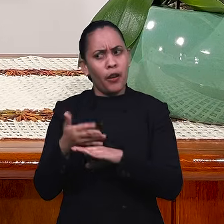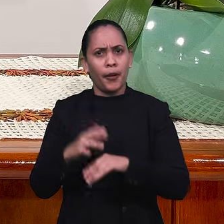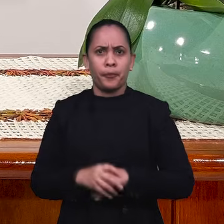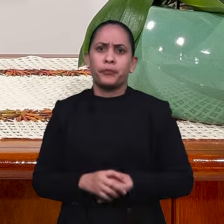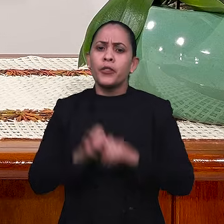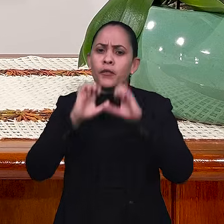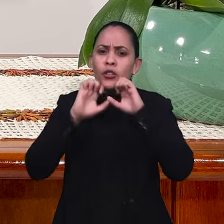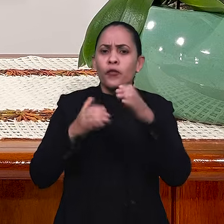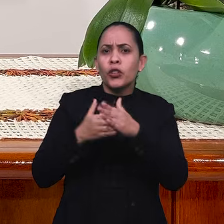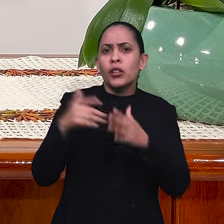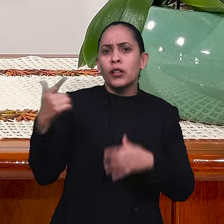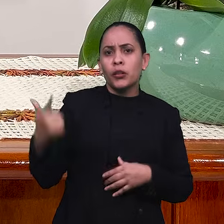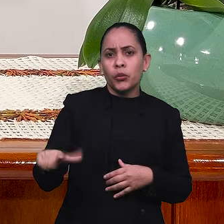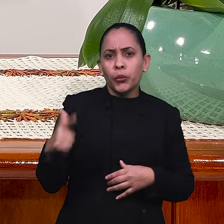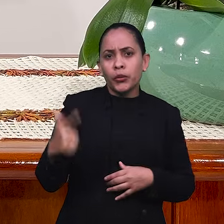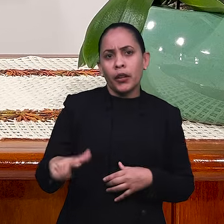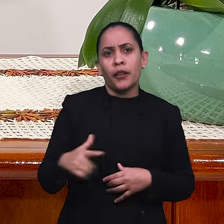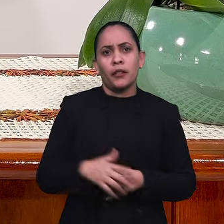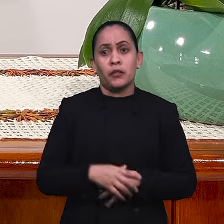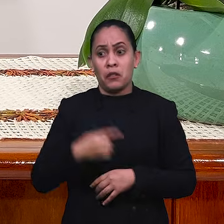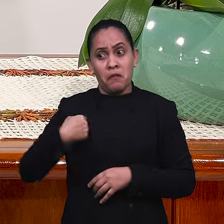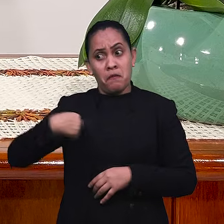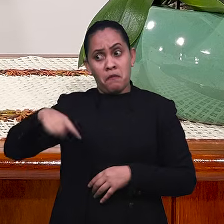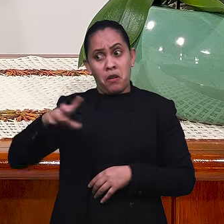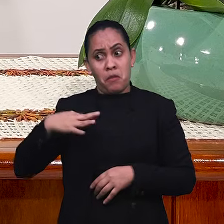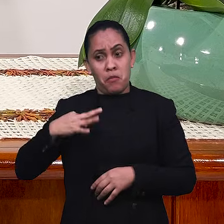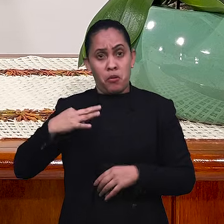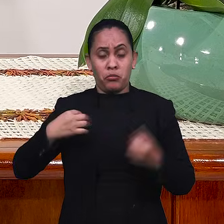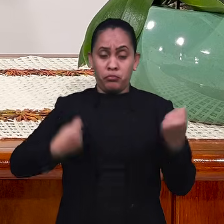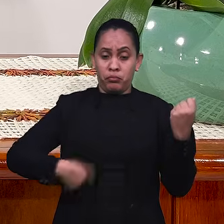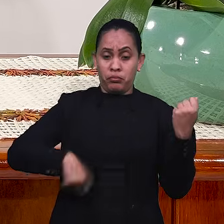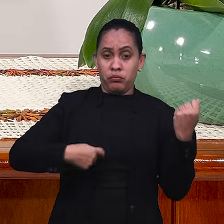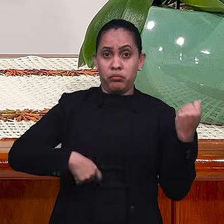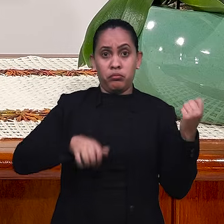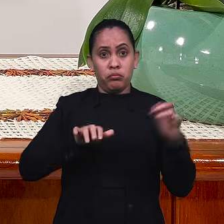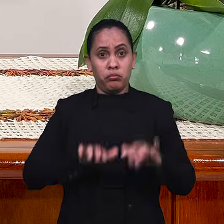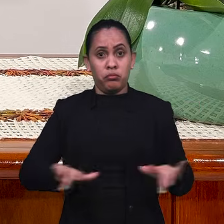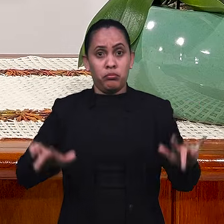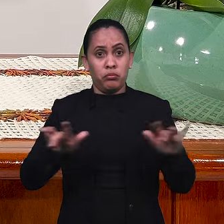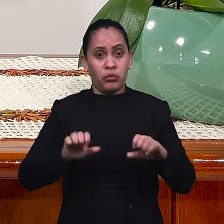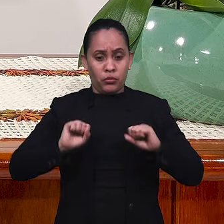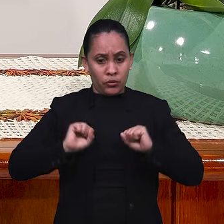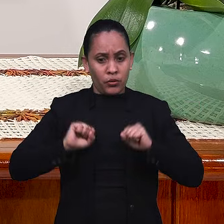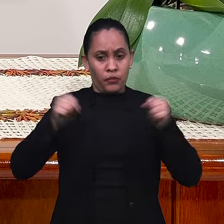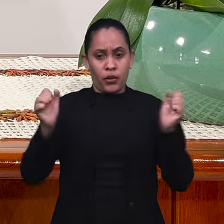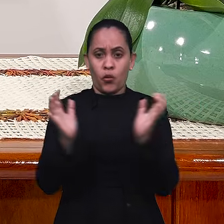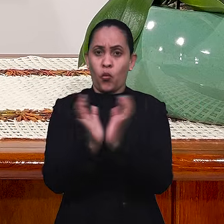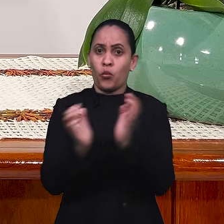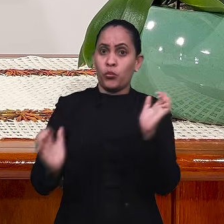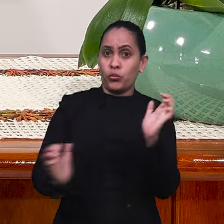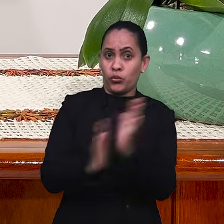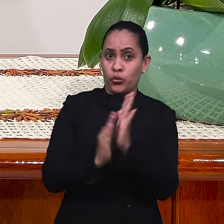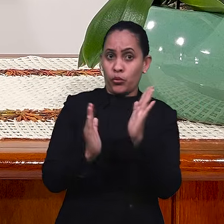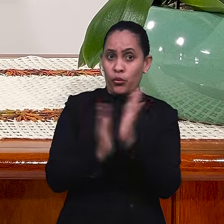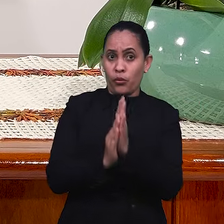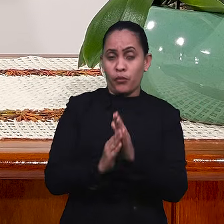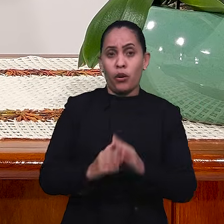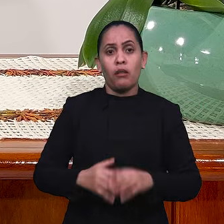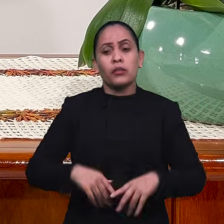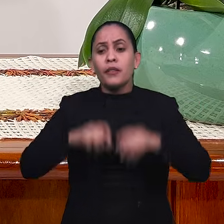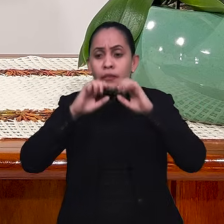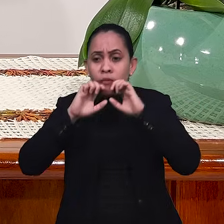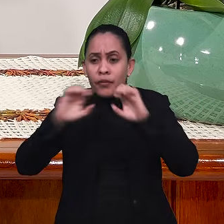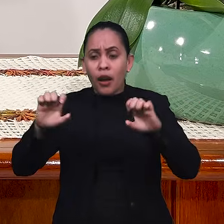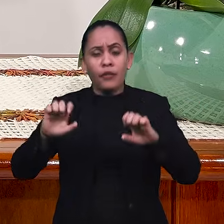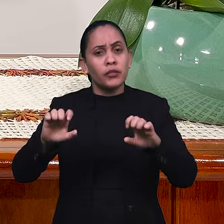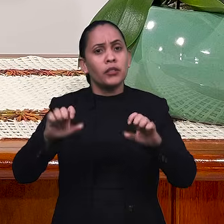Sem Fronteira, ou quando você se dispõe a tocar um instrumento, se dedica ao grupo de louvor, ou se dispõe à